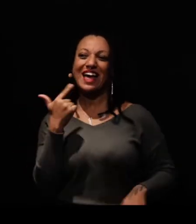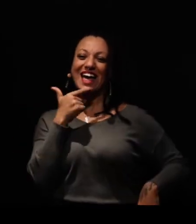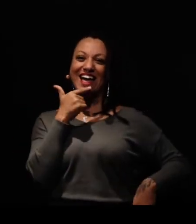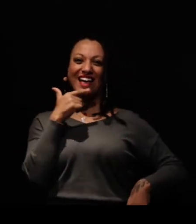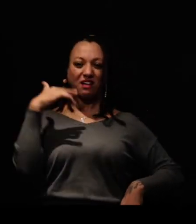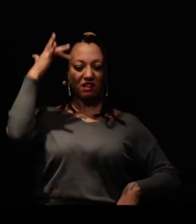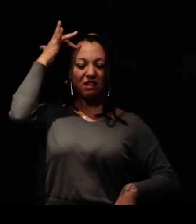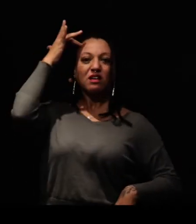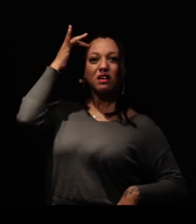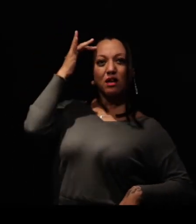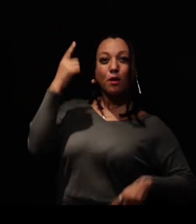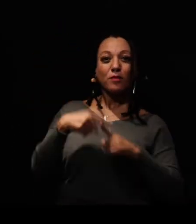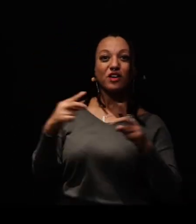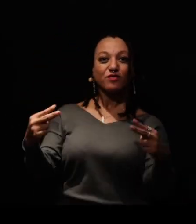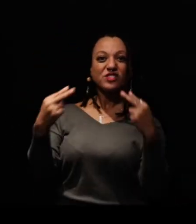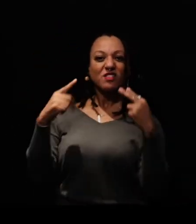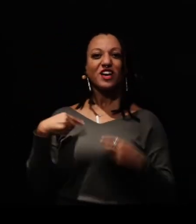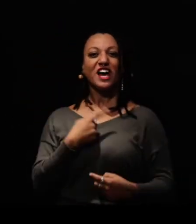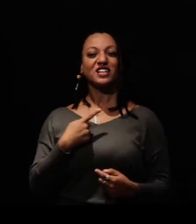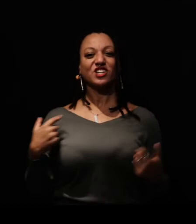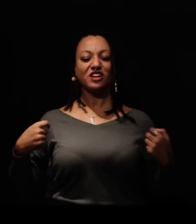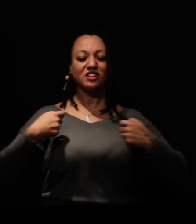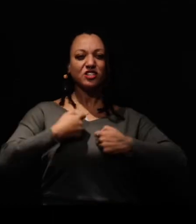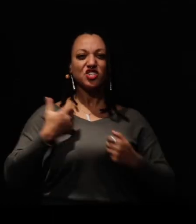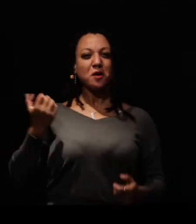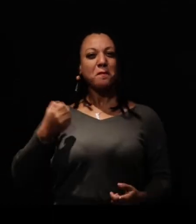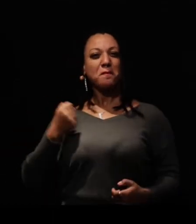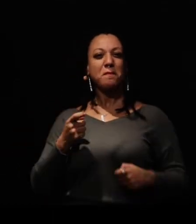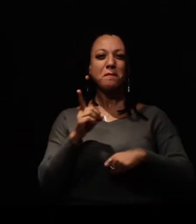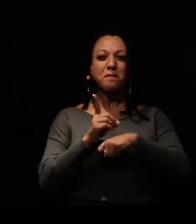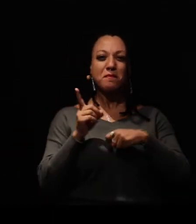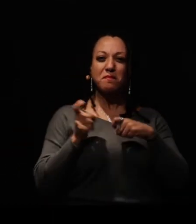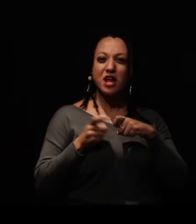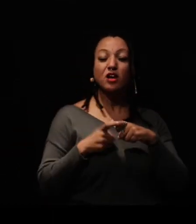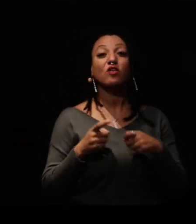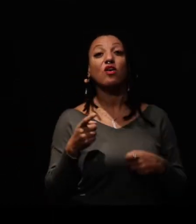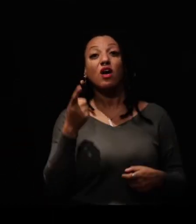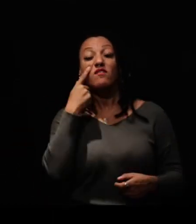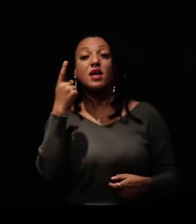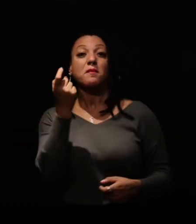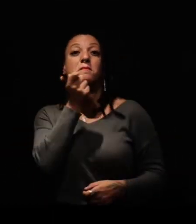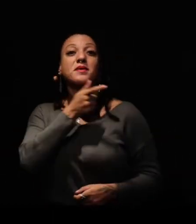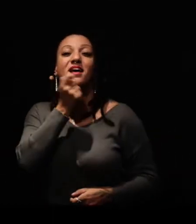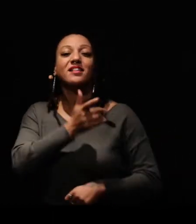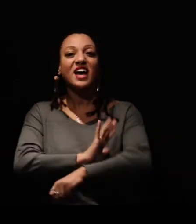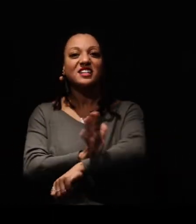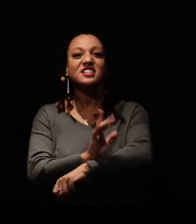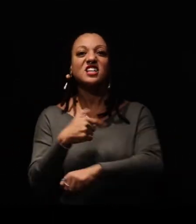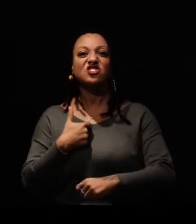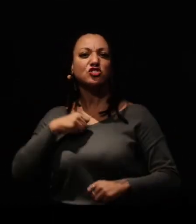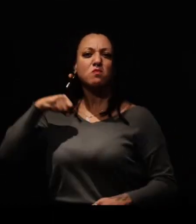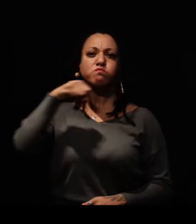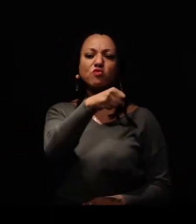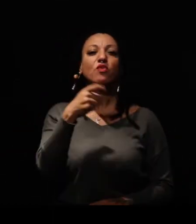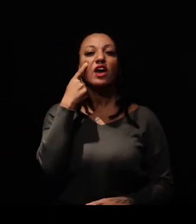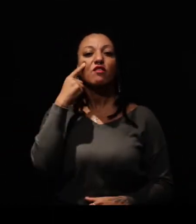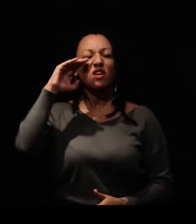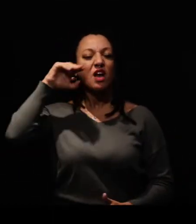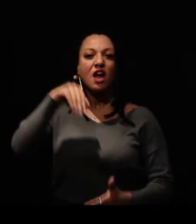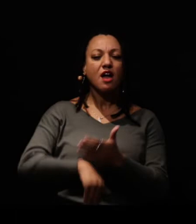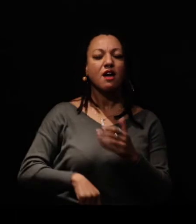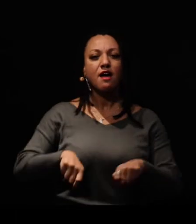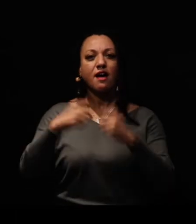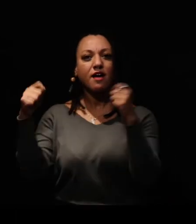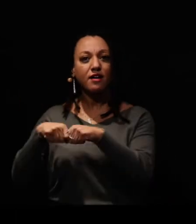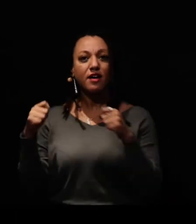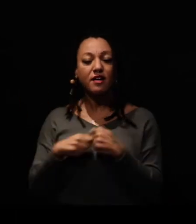espanto. Cada vez que você nos vê de jaleco branco, pra piada racista, um soco na cara pra ver cair cada máscara. Acharam que iam nos